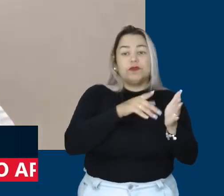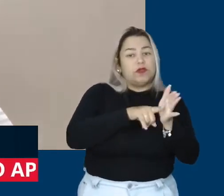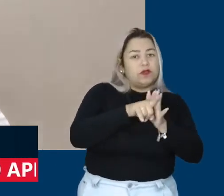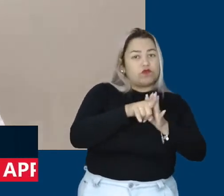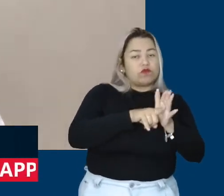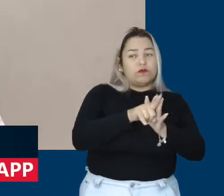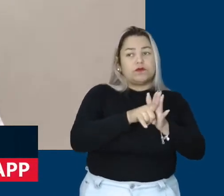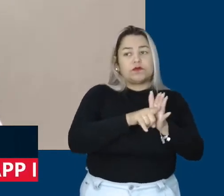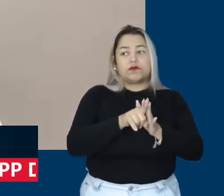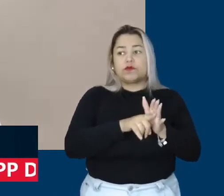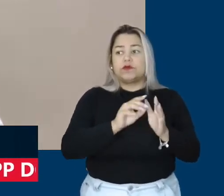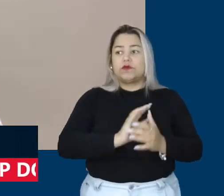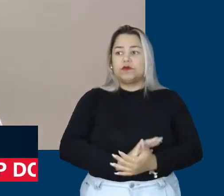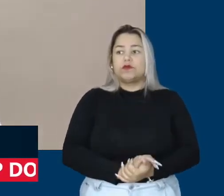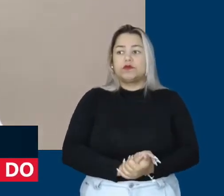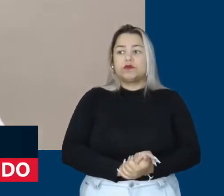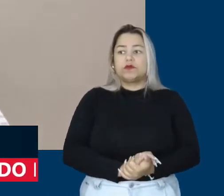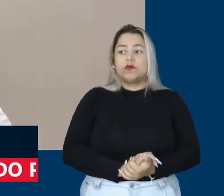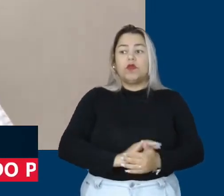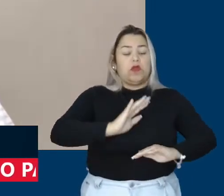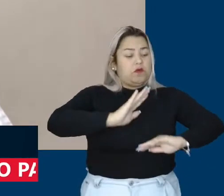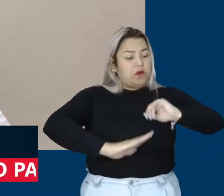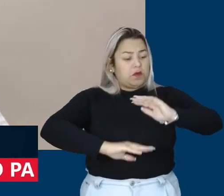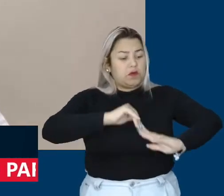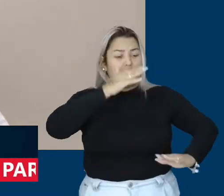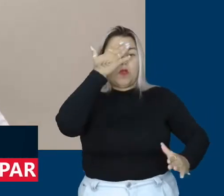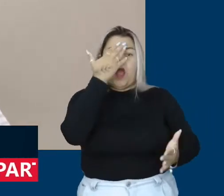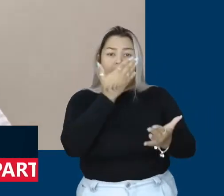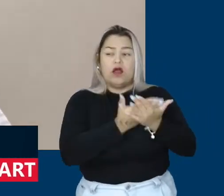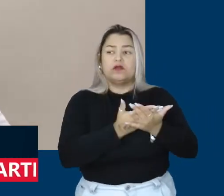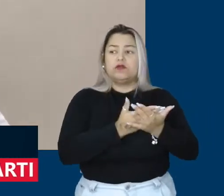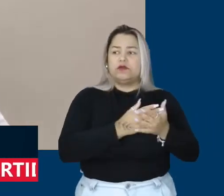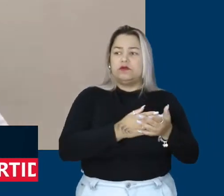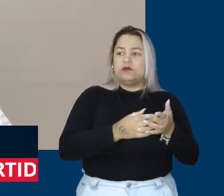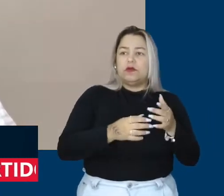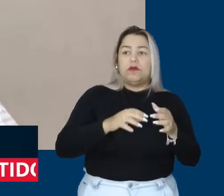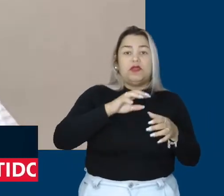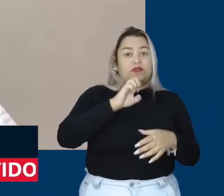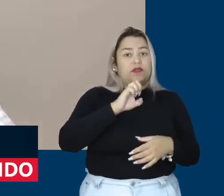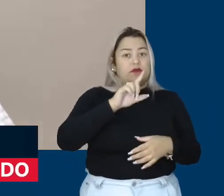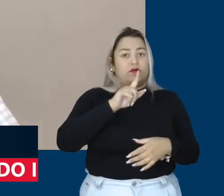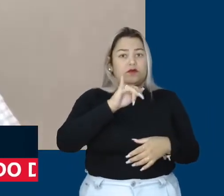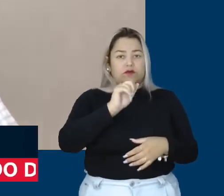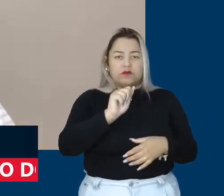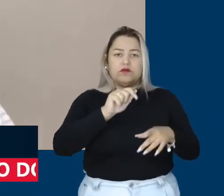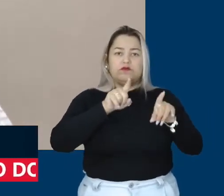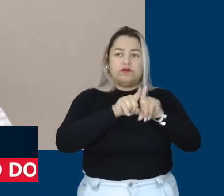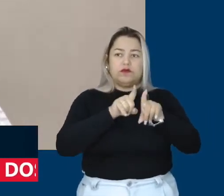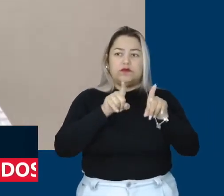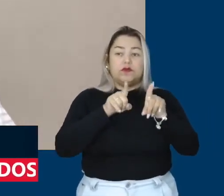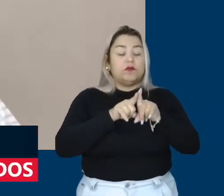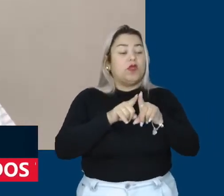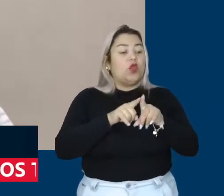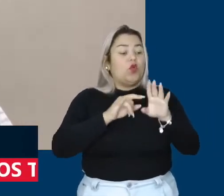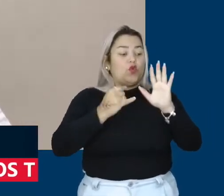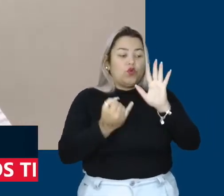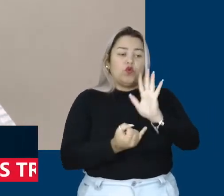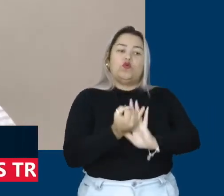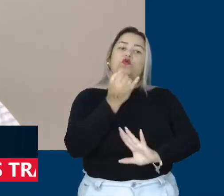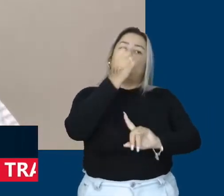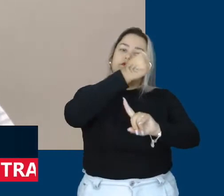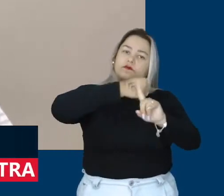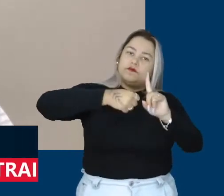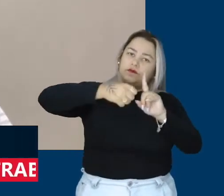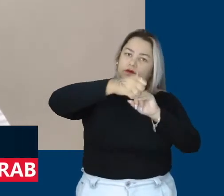até mesmo, vou chamar assim, uma profissão de fé na questão da ecologia, do meio ambiente, e tomado, né, os rumos aí da sociedade como um